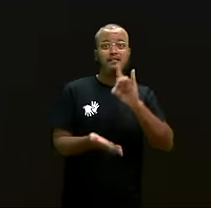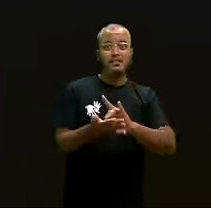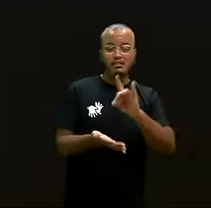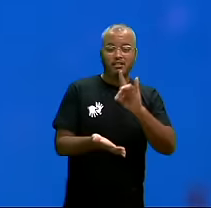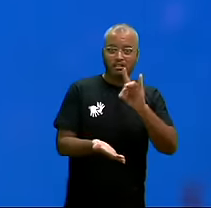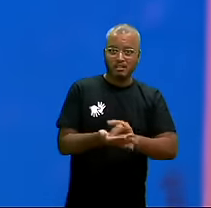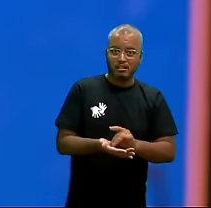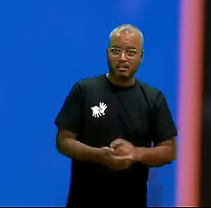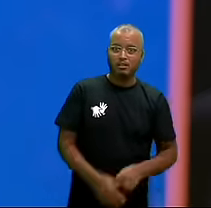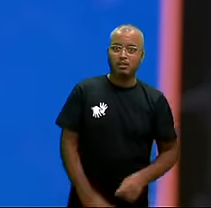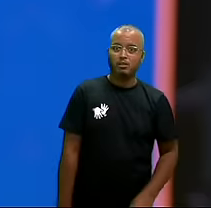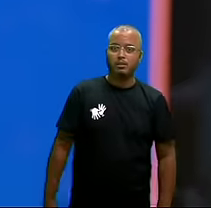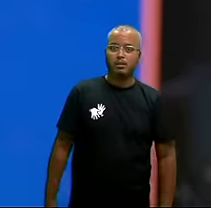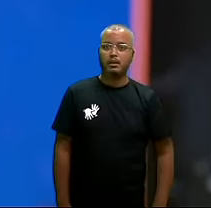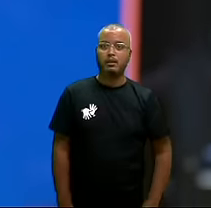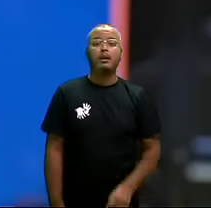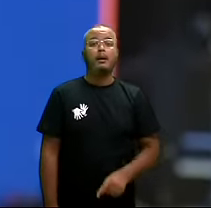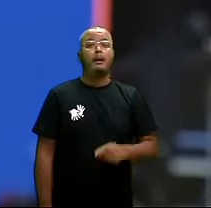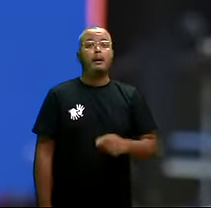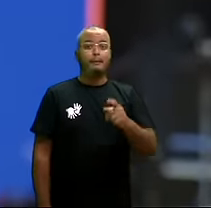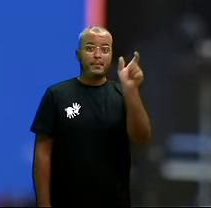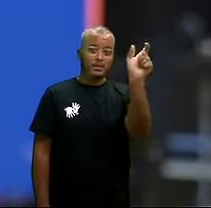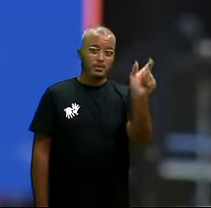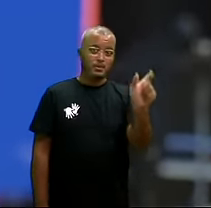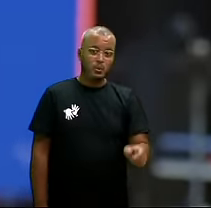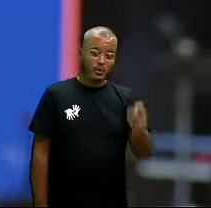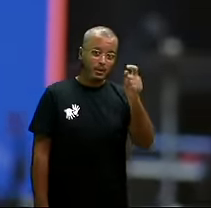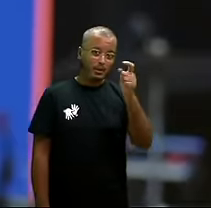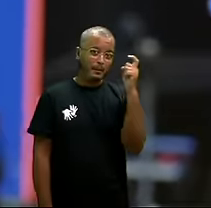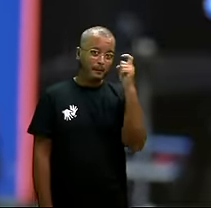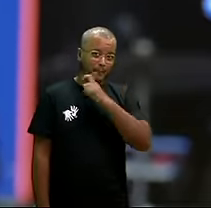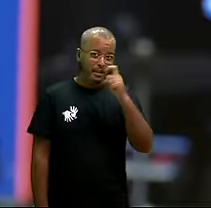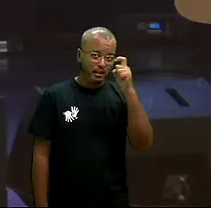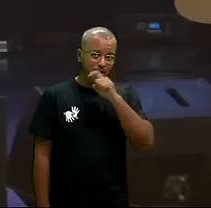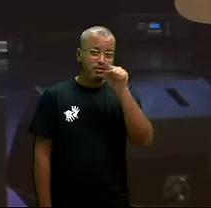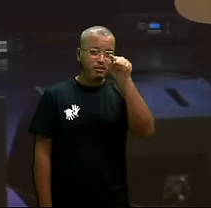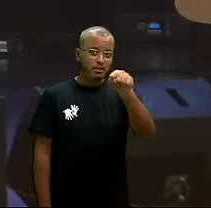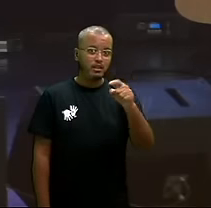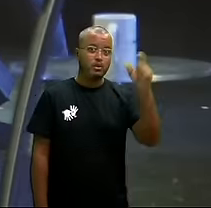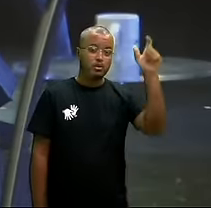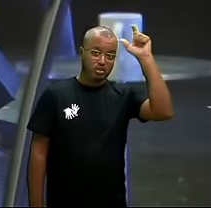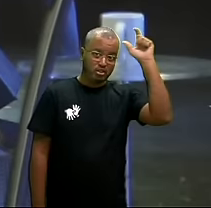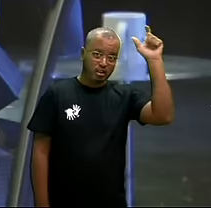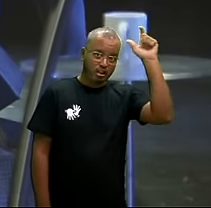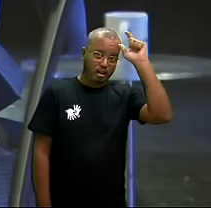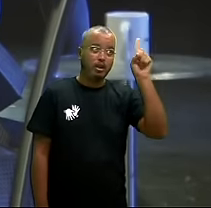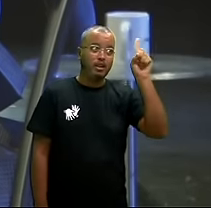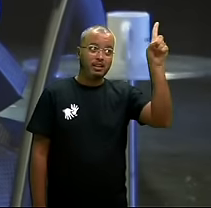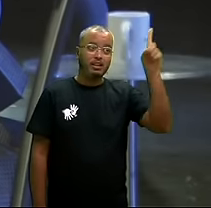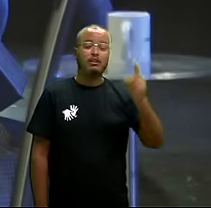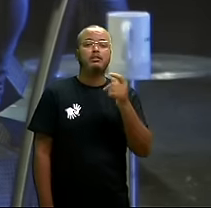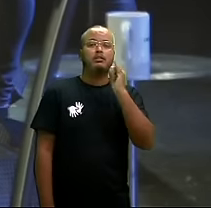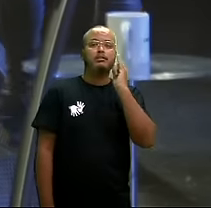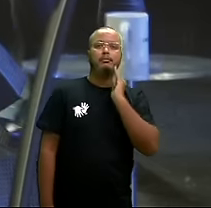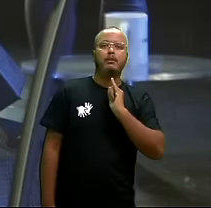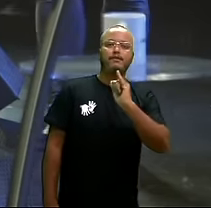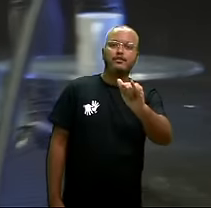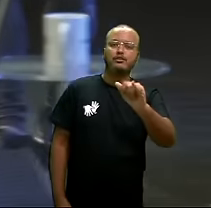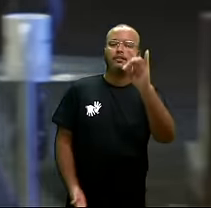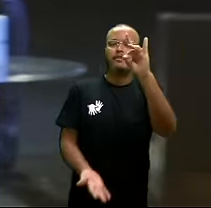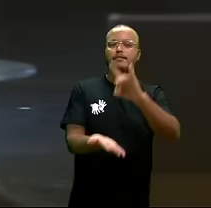Quem te engana é o diabo. Quem mente para você é o diabo. Quem deixa você confuso é o diabo. Deus sempre vai ser claro. Quem está ouvindo o que eu estou falando